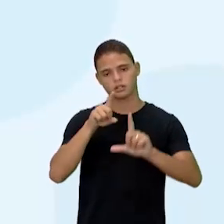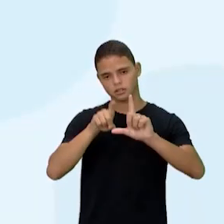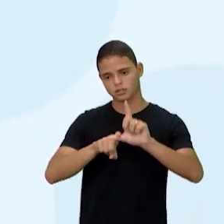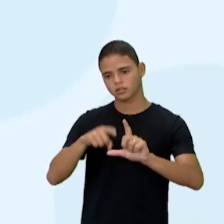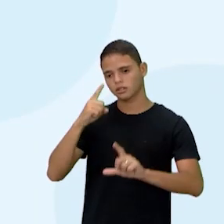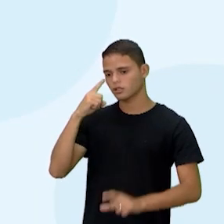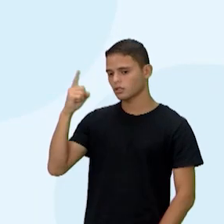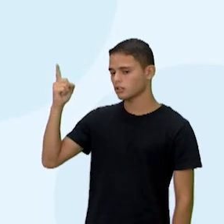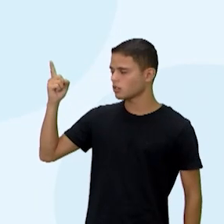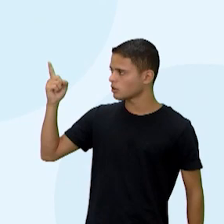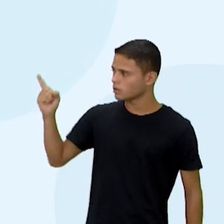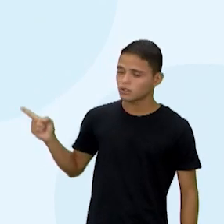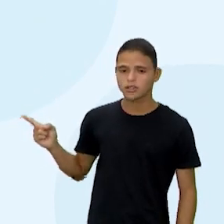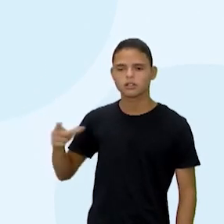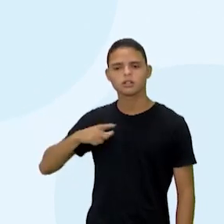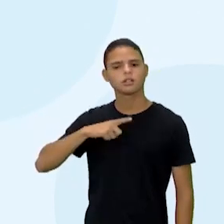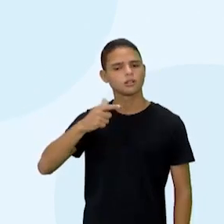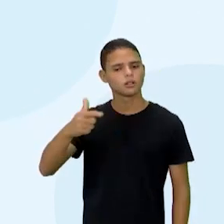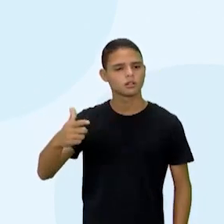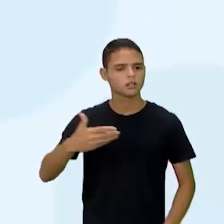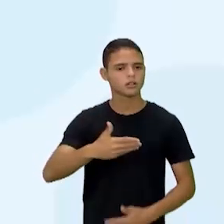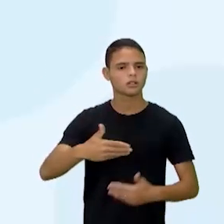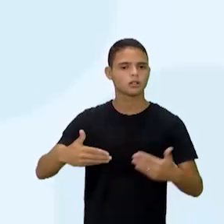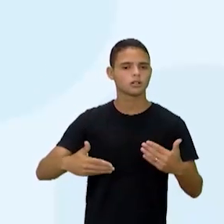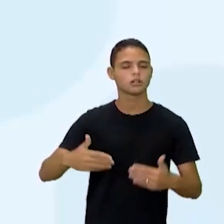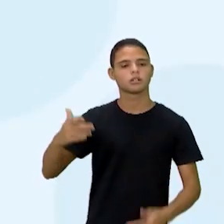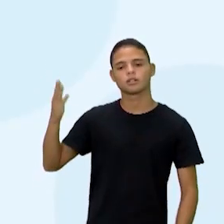As referências, tem mais algum?